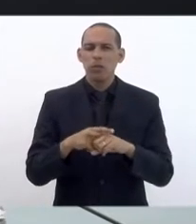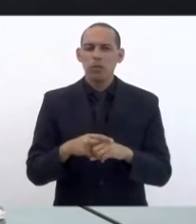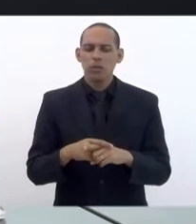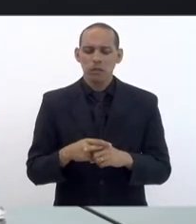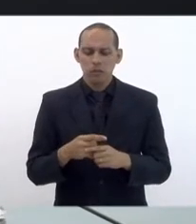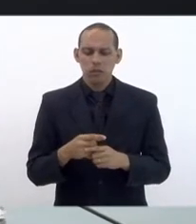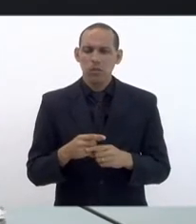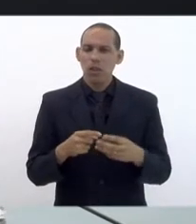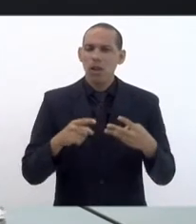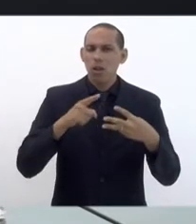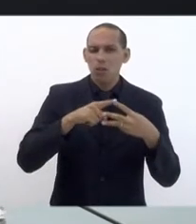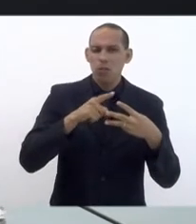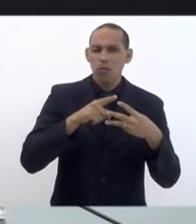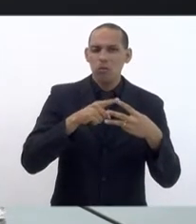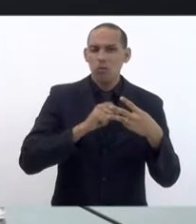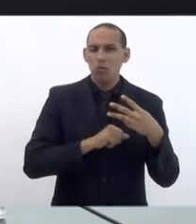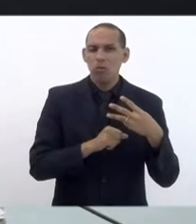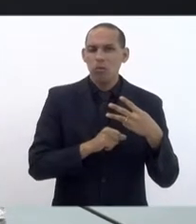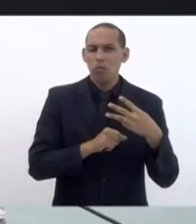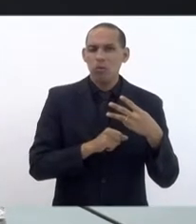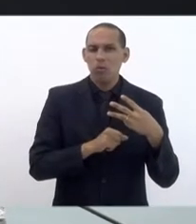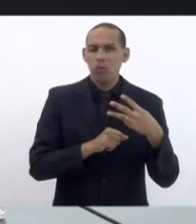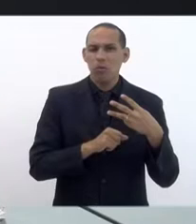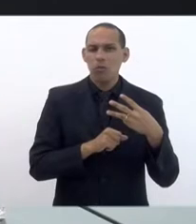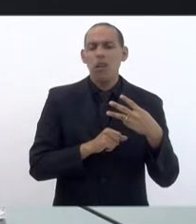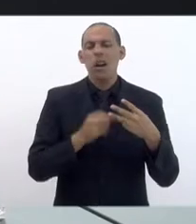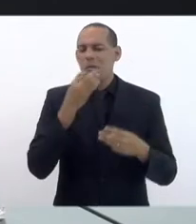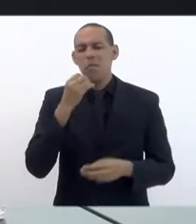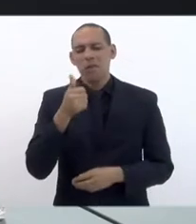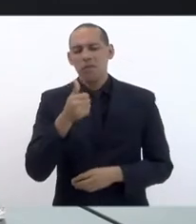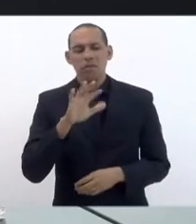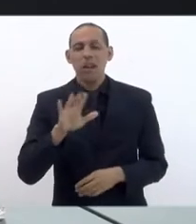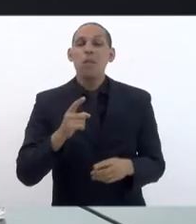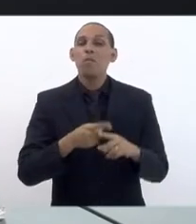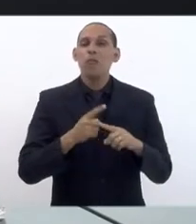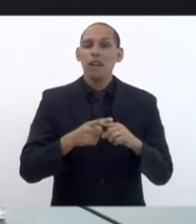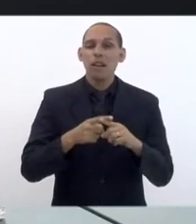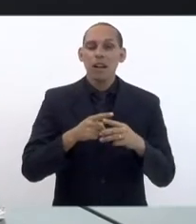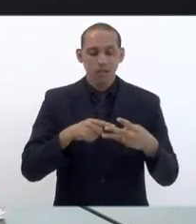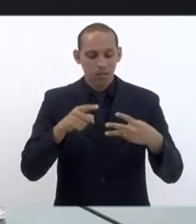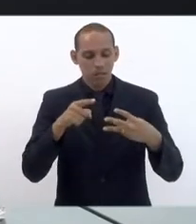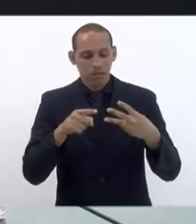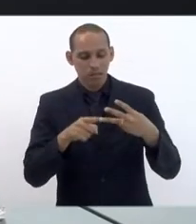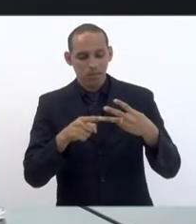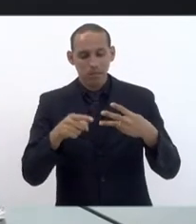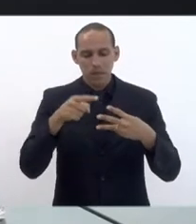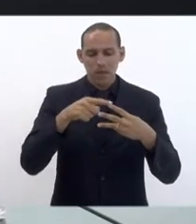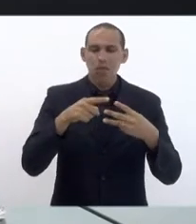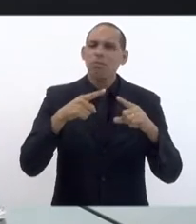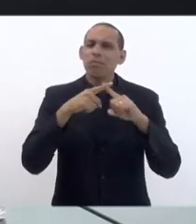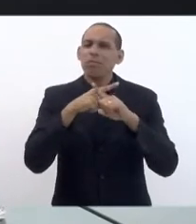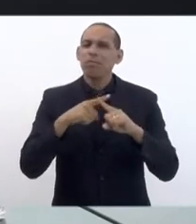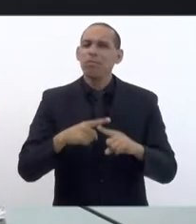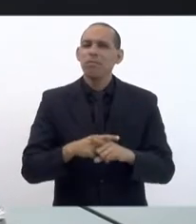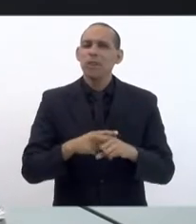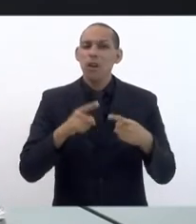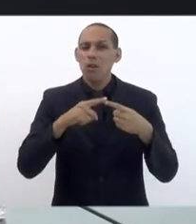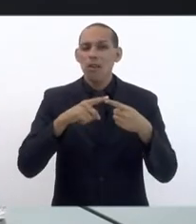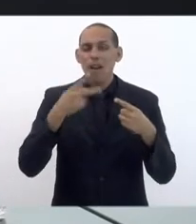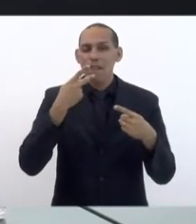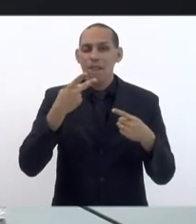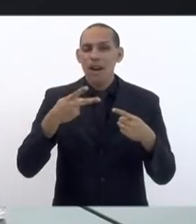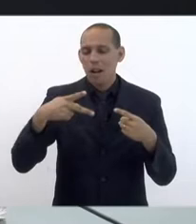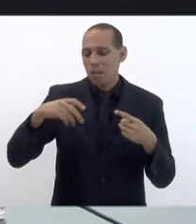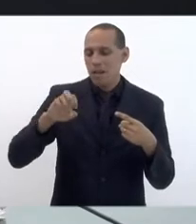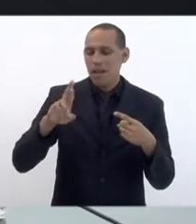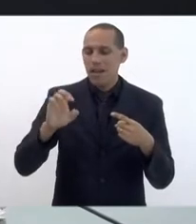com a 1. Mas como o senhor. Tá bom. É porque a 3 e a 1, elas entram em contradição, porque um fala per capita de um salário